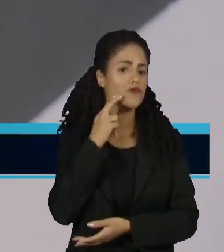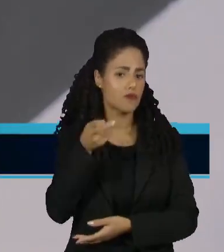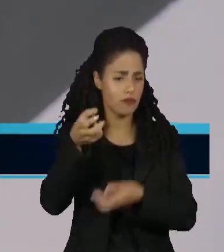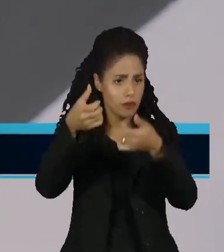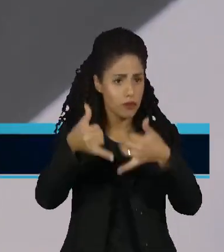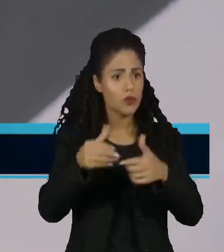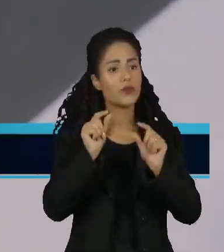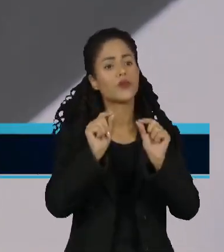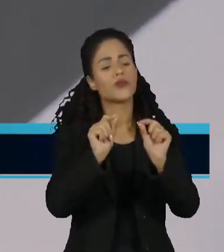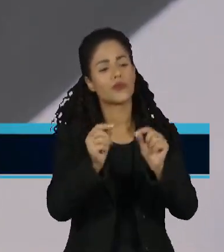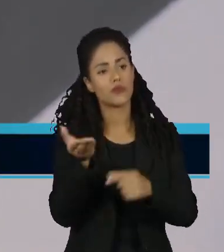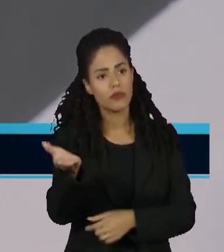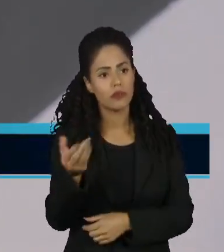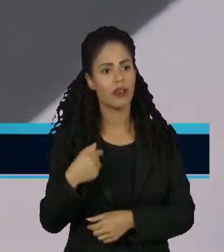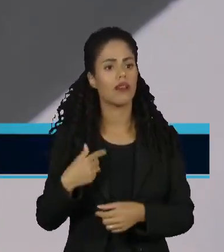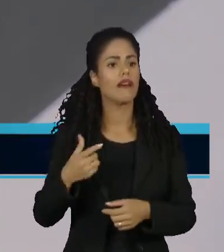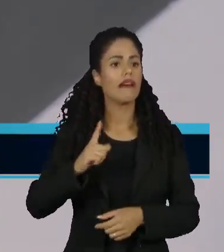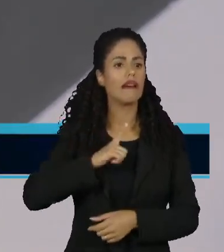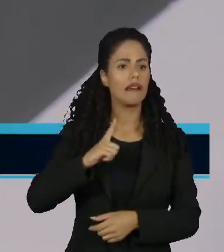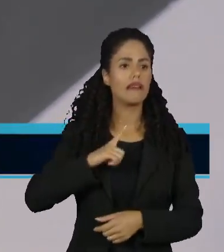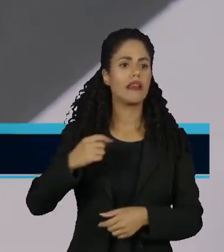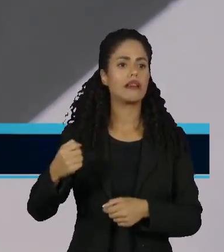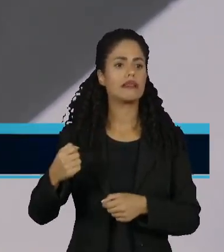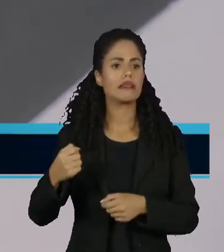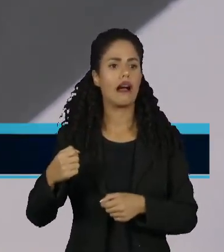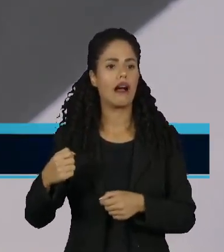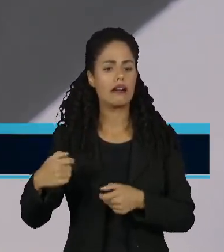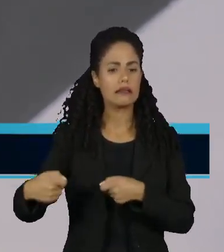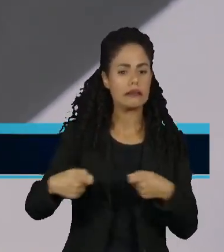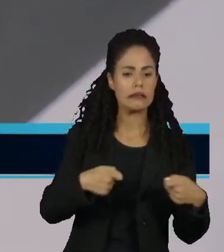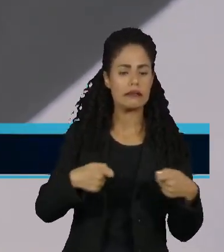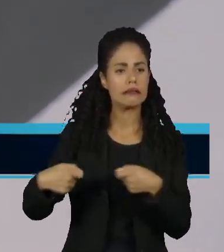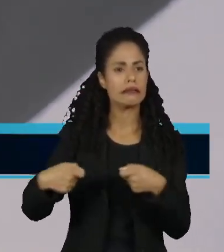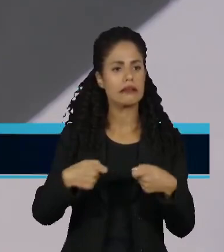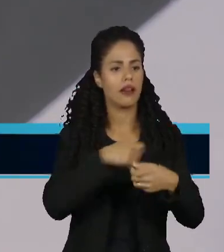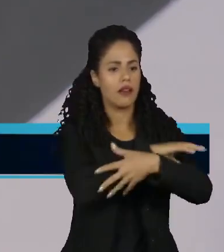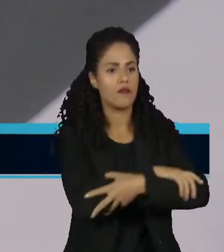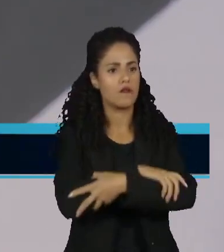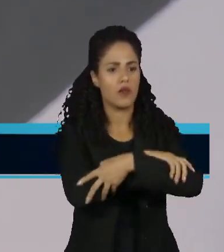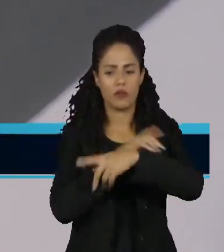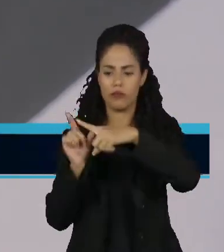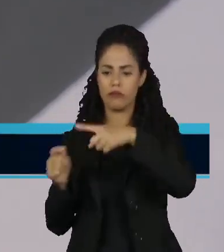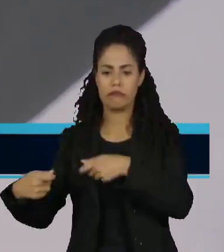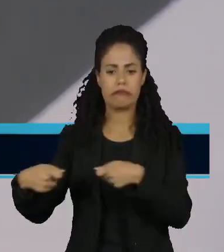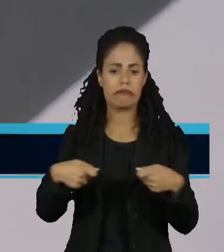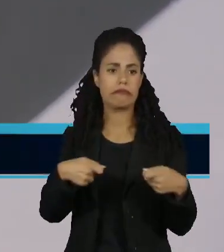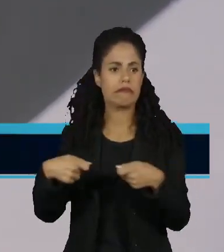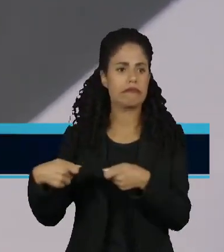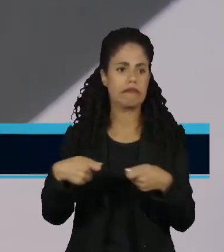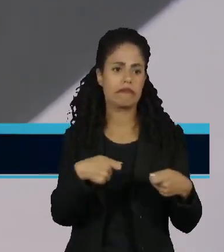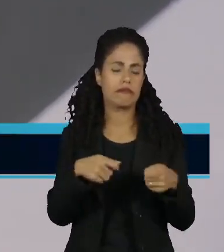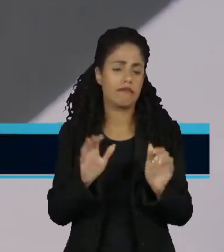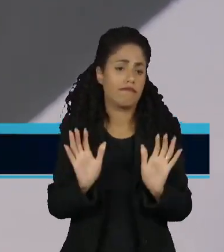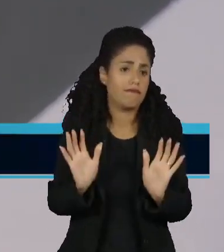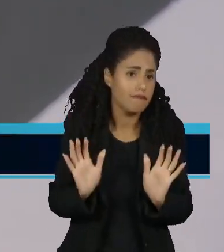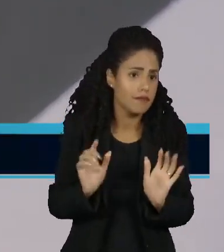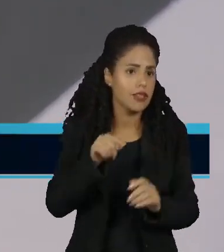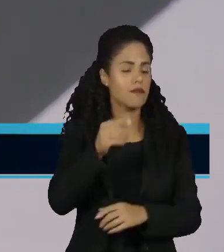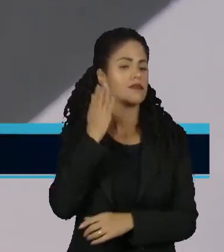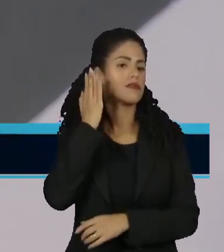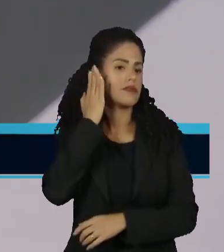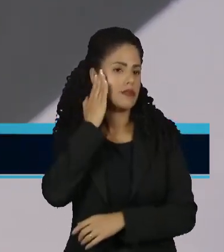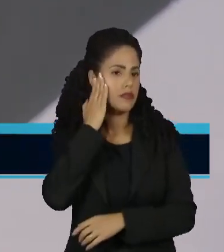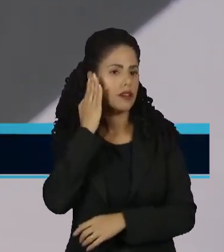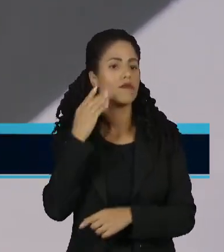essa rivalidade histórica entre os blocos só vai se acentuar. É incrível isso porque